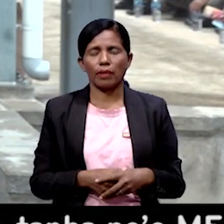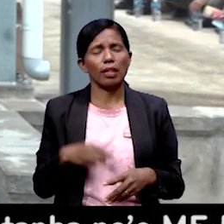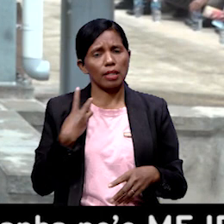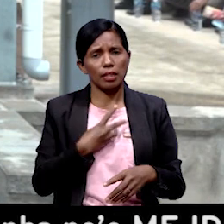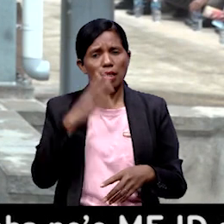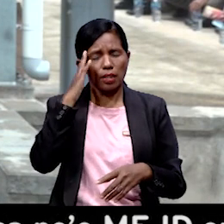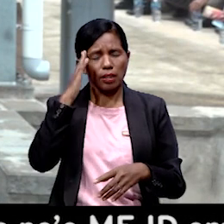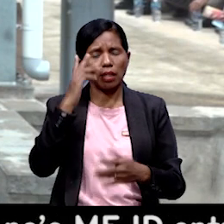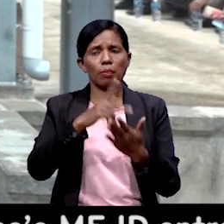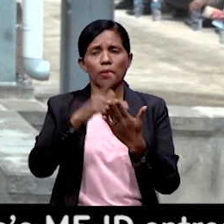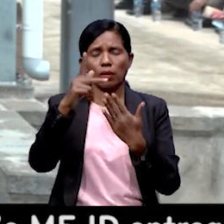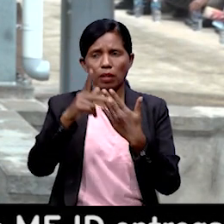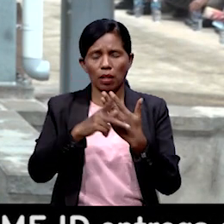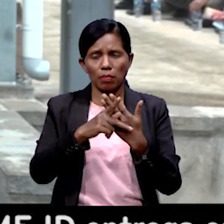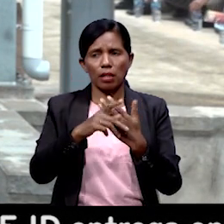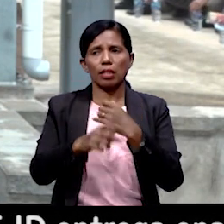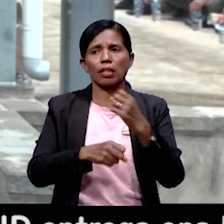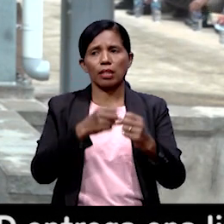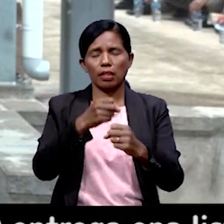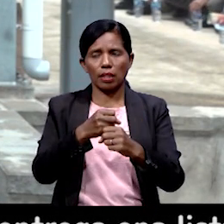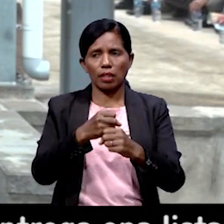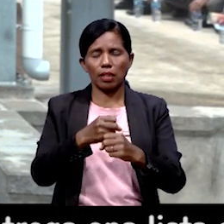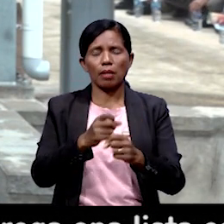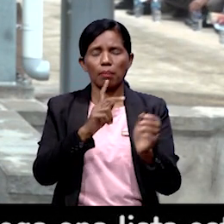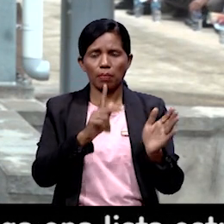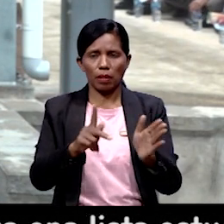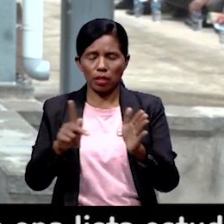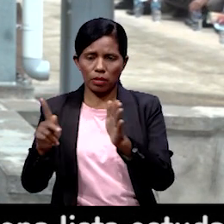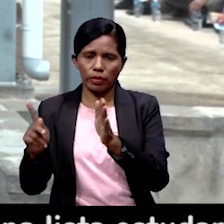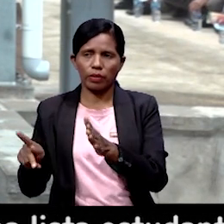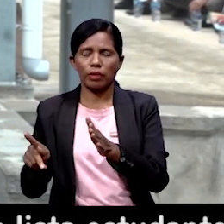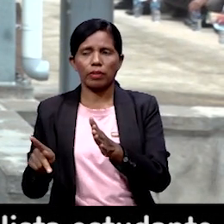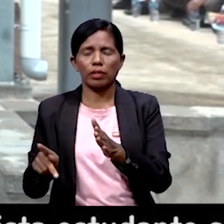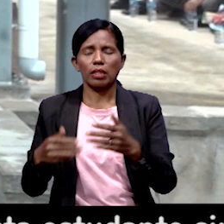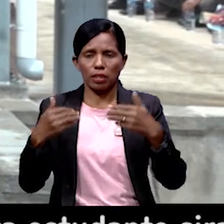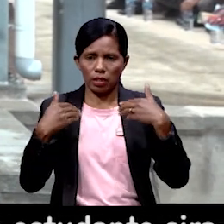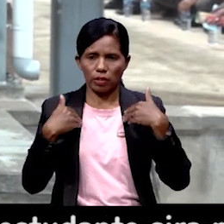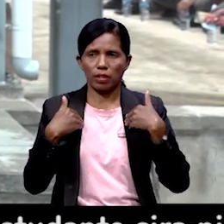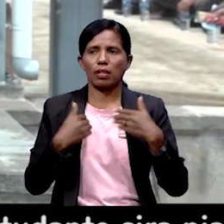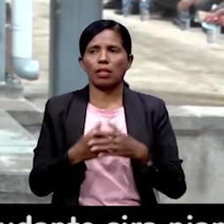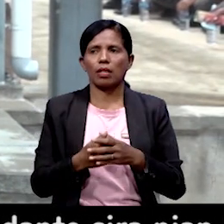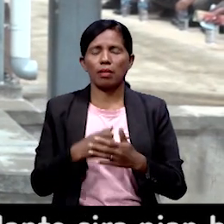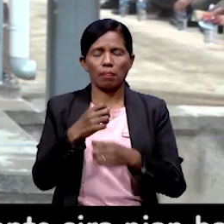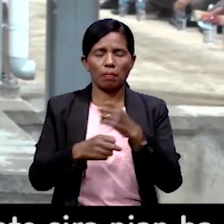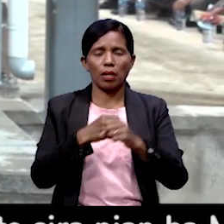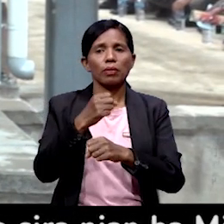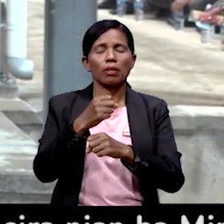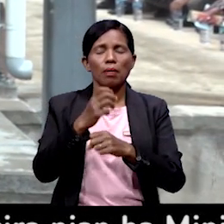que está programa aí, né, anualmente, e está lá, não é plano, né, plano, e é uma, plano anual, né. E